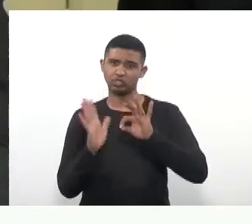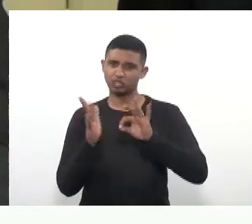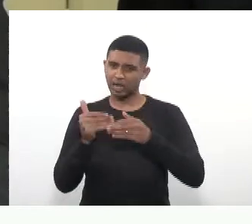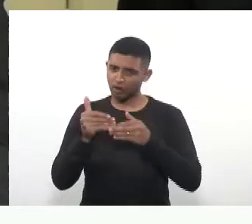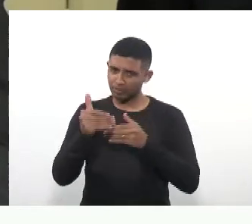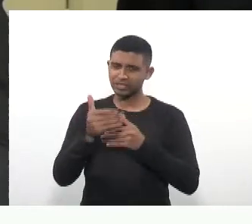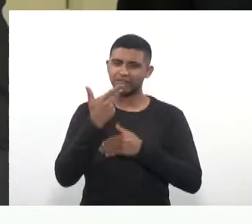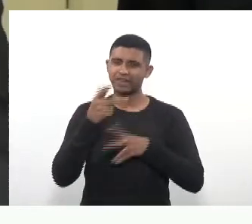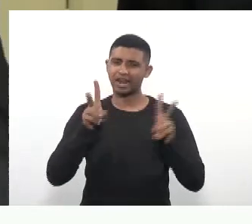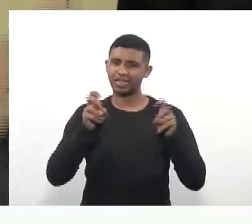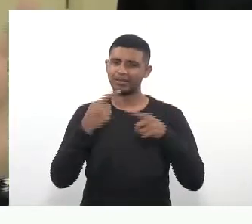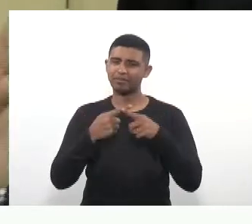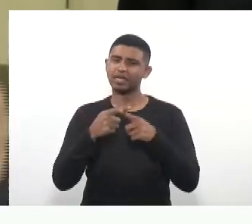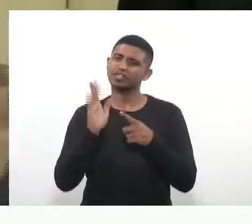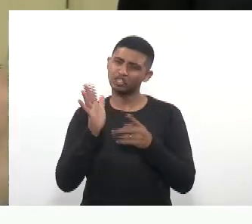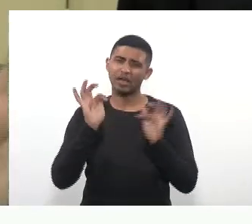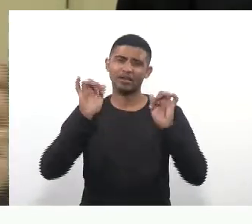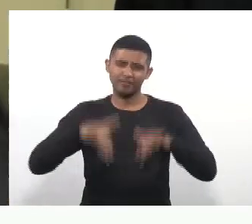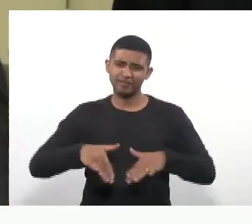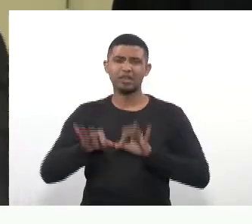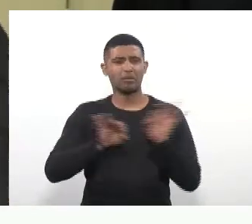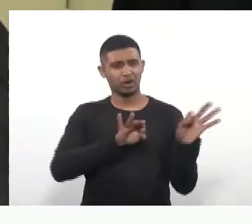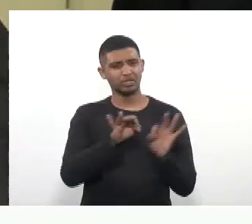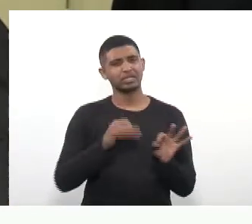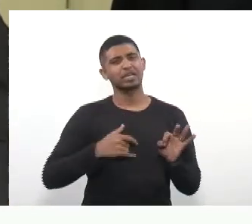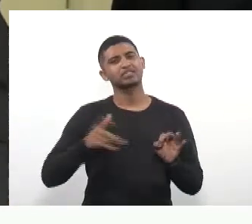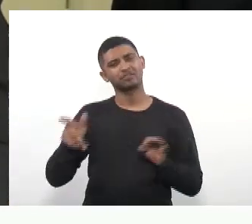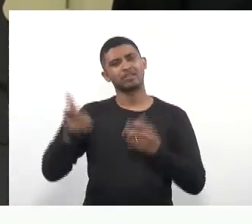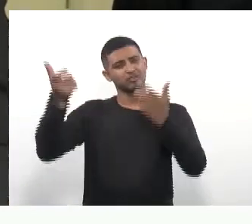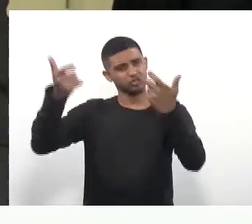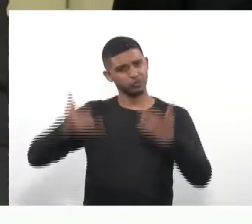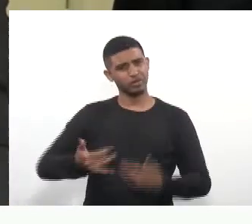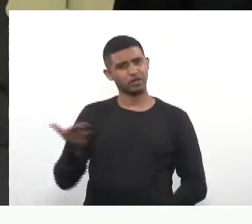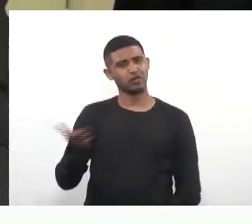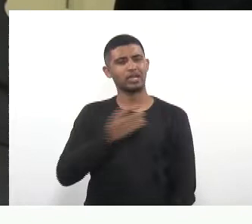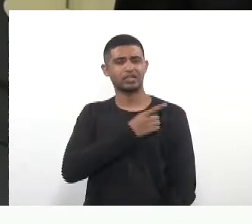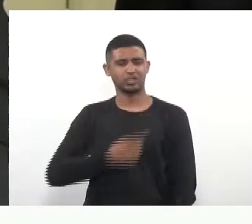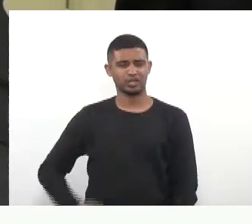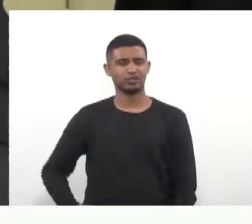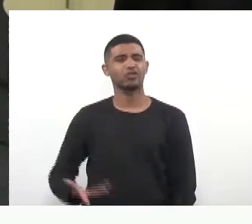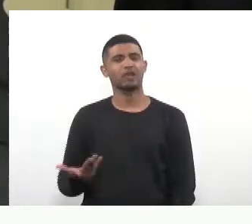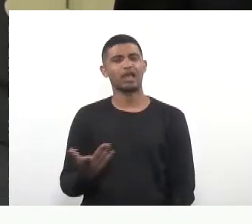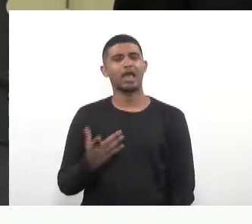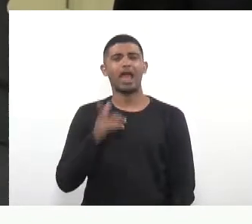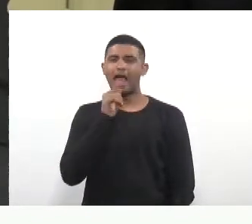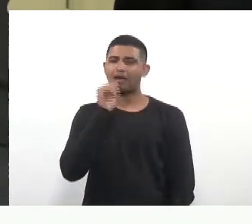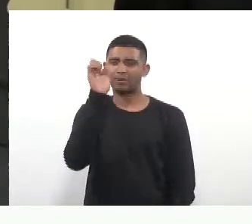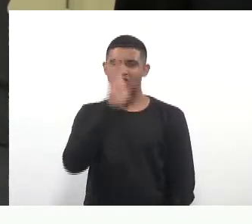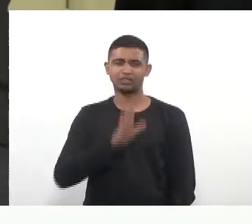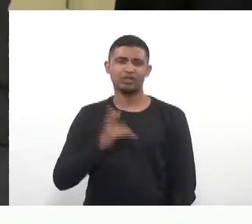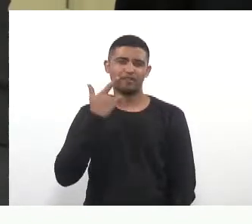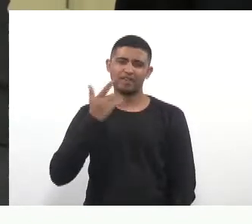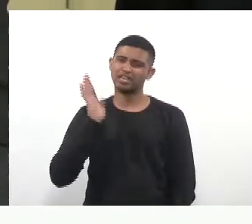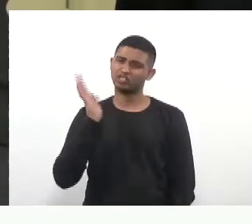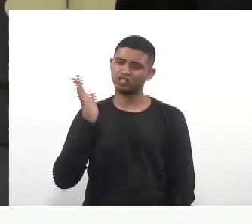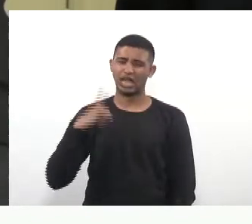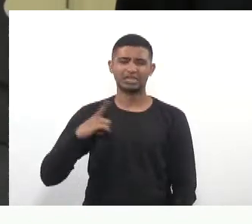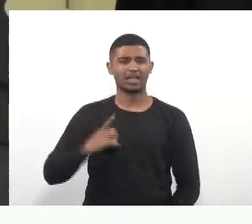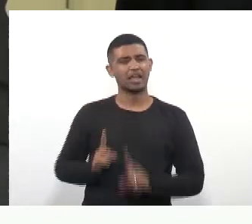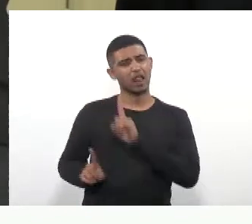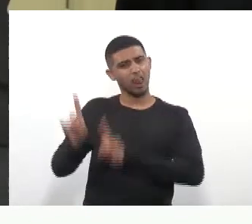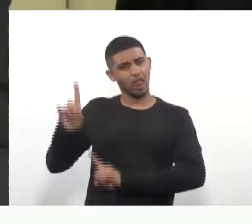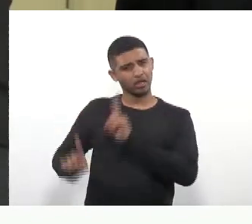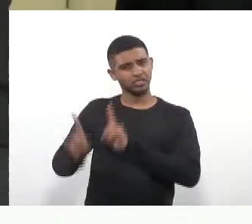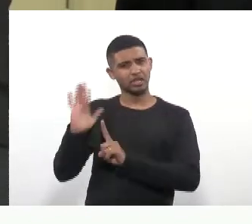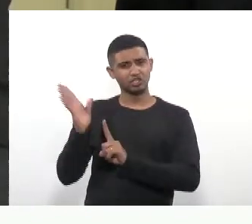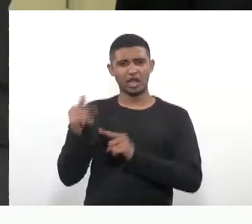processo finalizado, como muito bem explicou o diretor da Águas do Brasil, vem desde o processo licitatório e está dentro